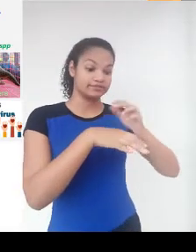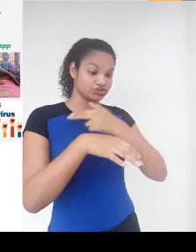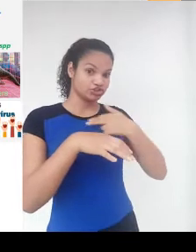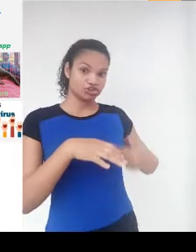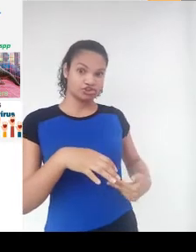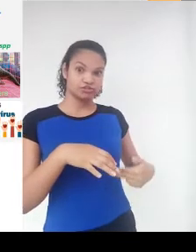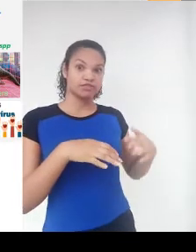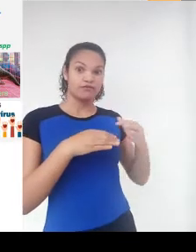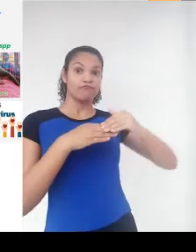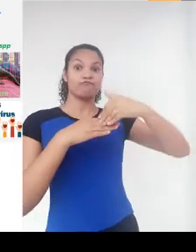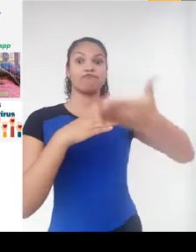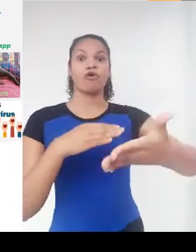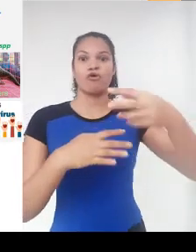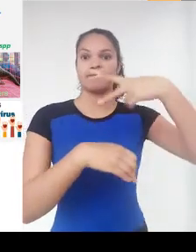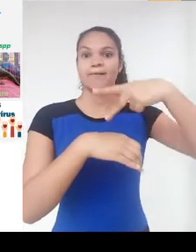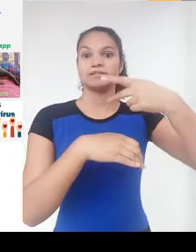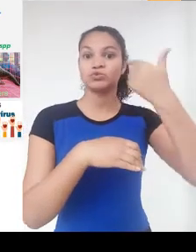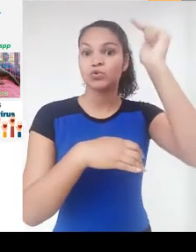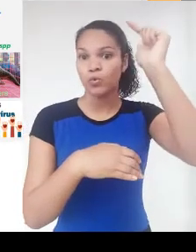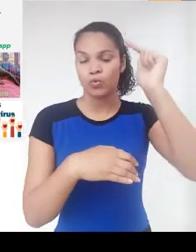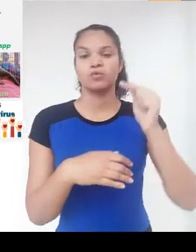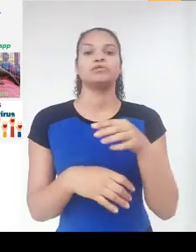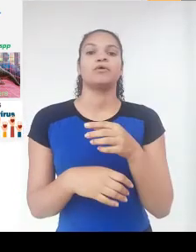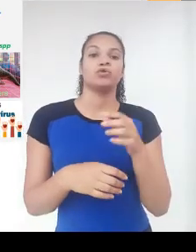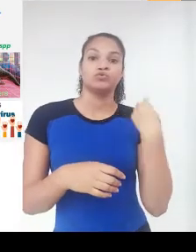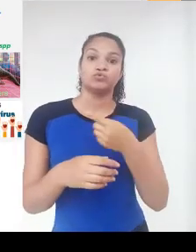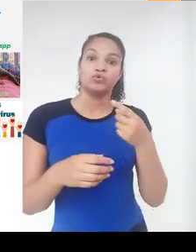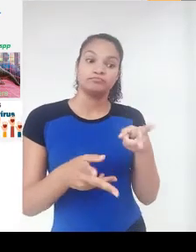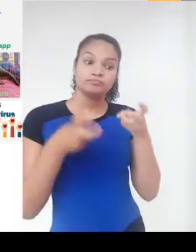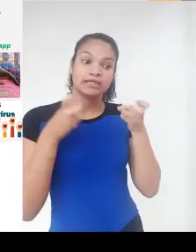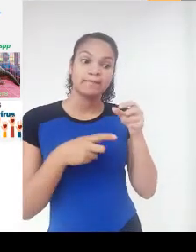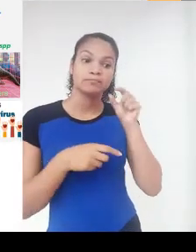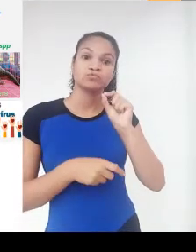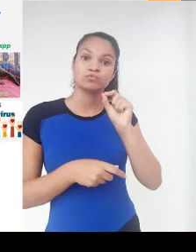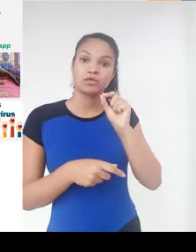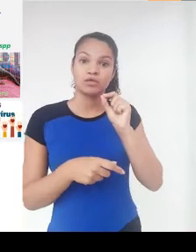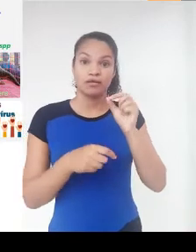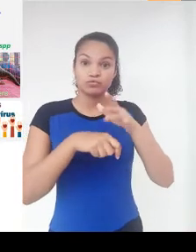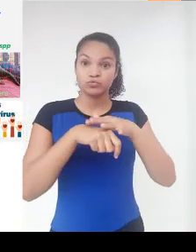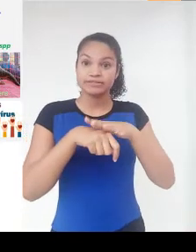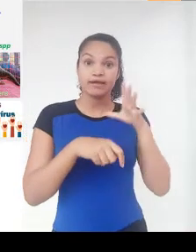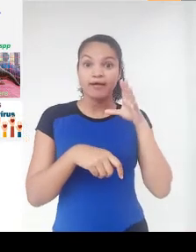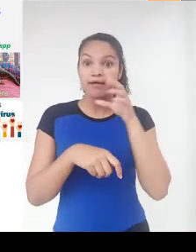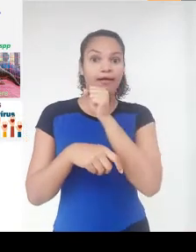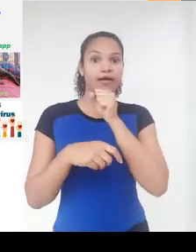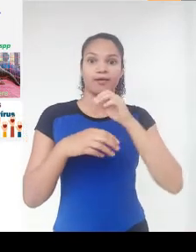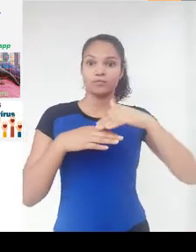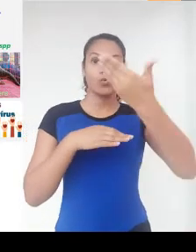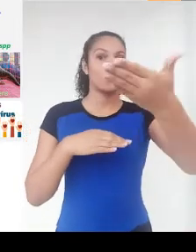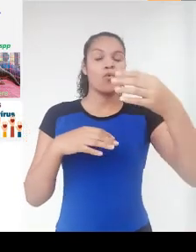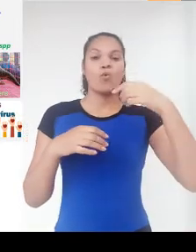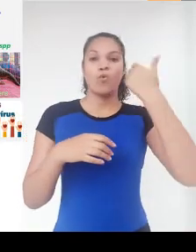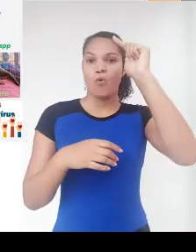China. Então, a gente consegue perceber que rapidamente a doença saiu da China para